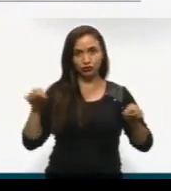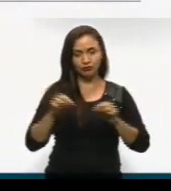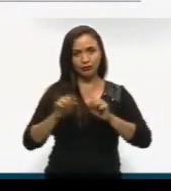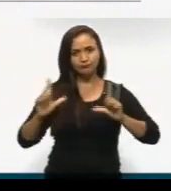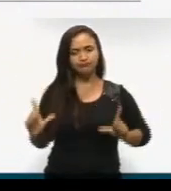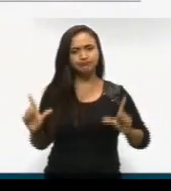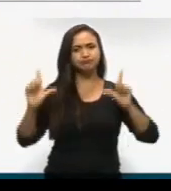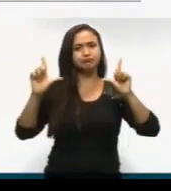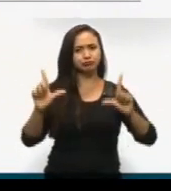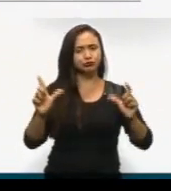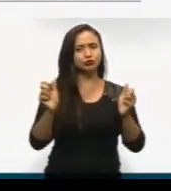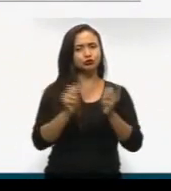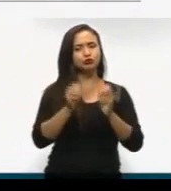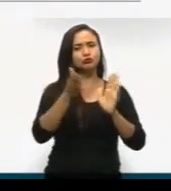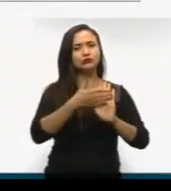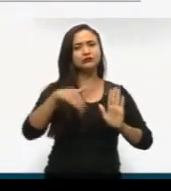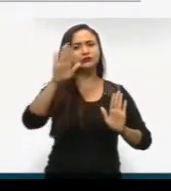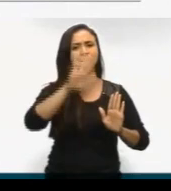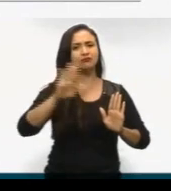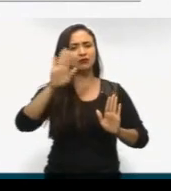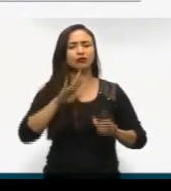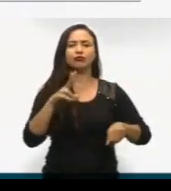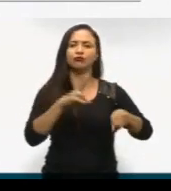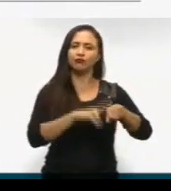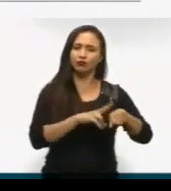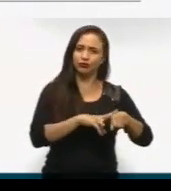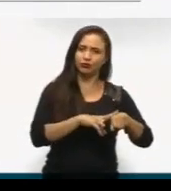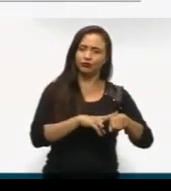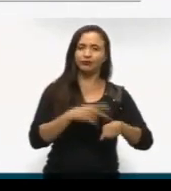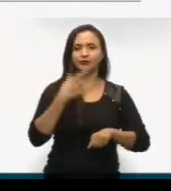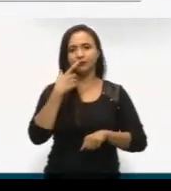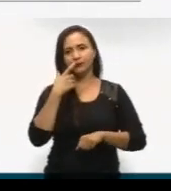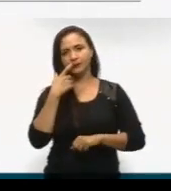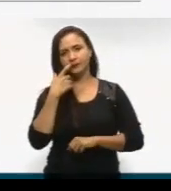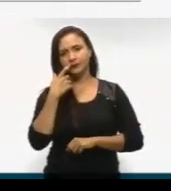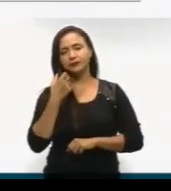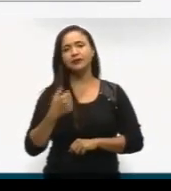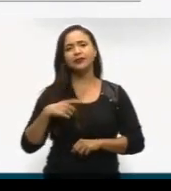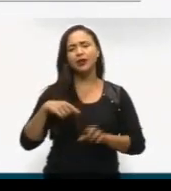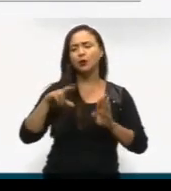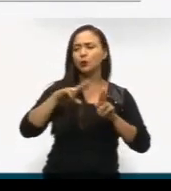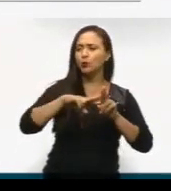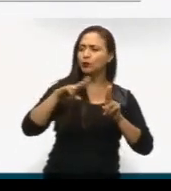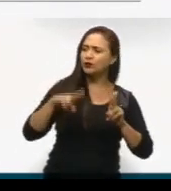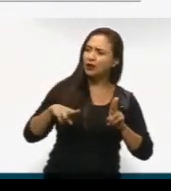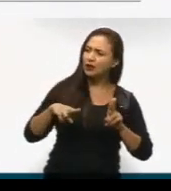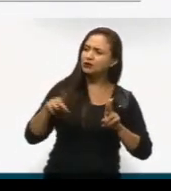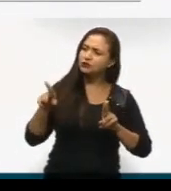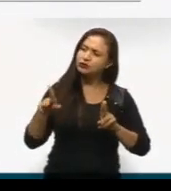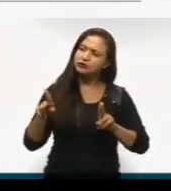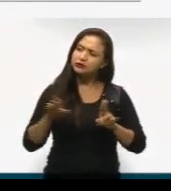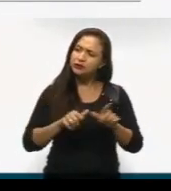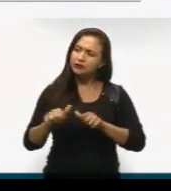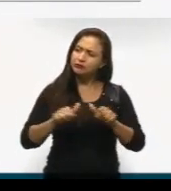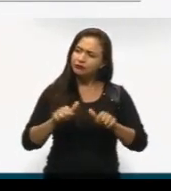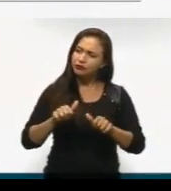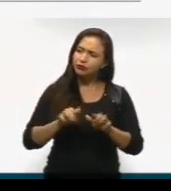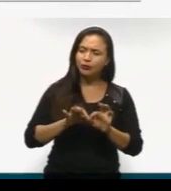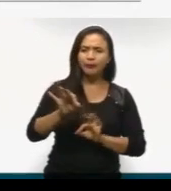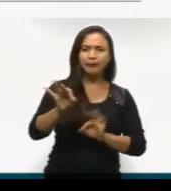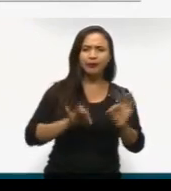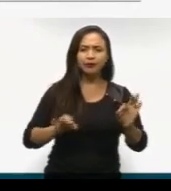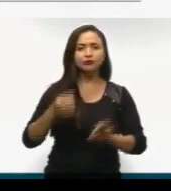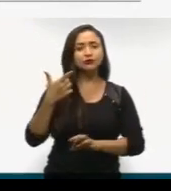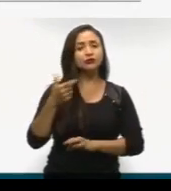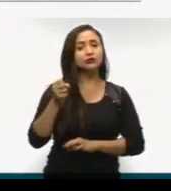com argamassa e com vidro. Então, é um serviço. Tá bom? Unidade desse serviço, metro quadrado. Qual que é o custo total